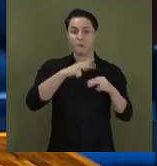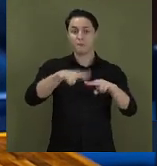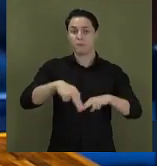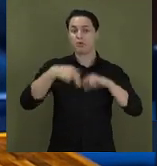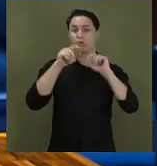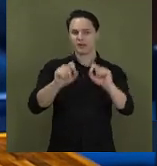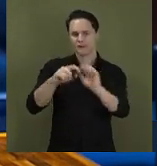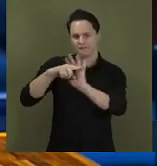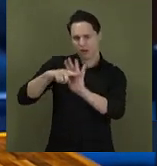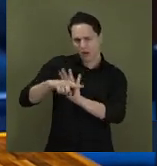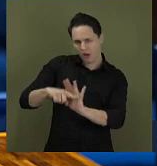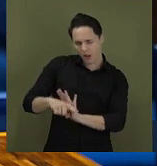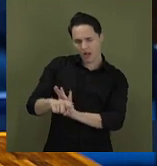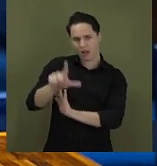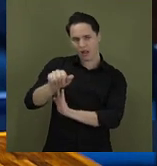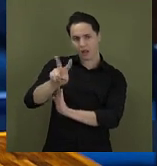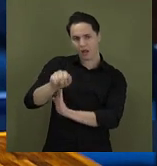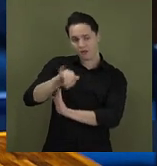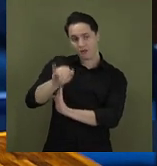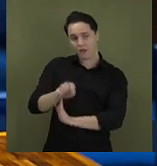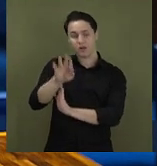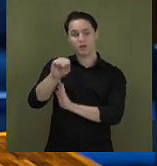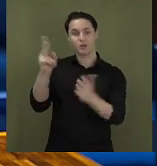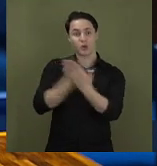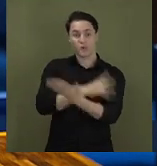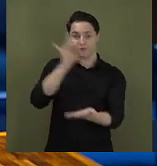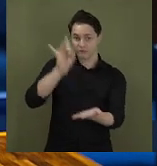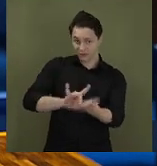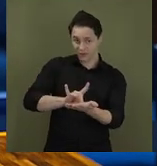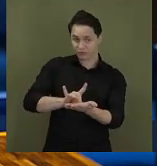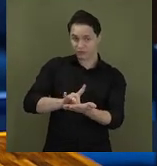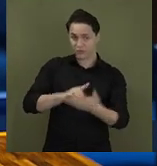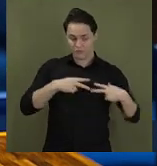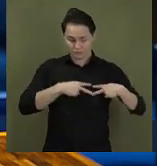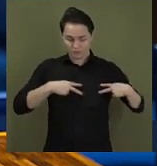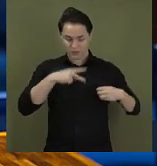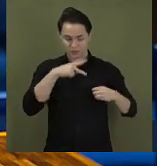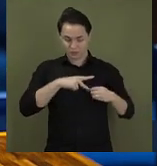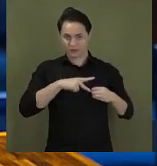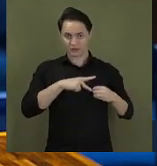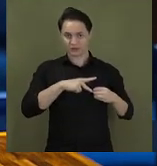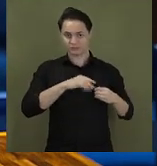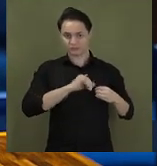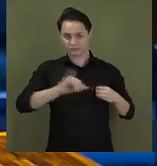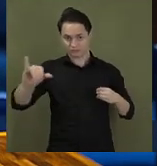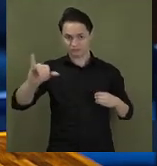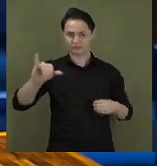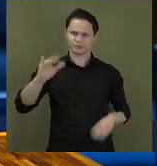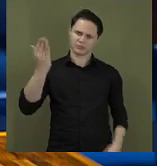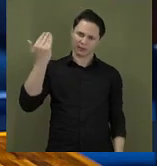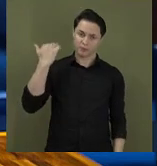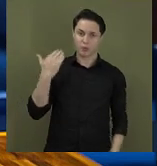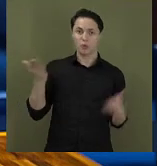das investigações de casos da Lava Jato, isso em nota oficial que a Petrobras emitiu há algum tempo atrás.